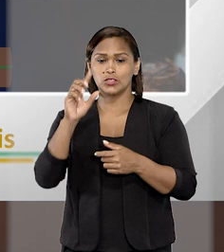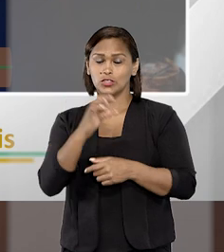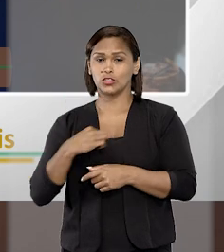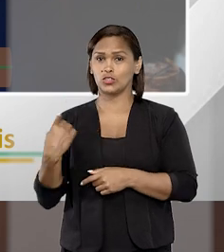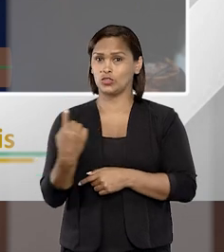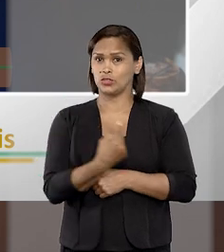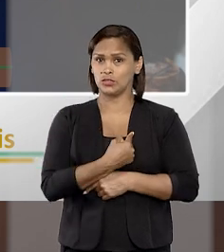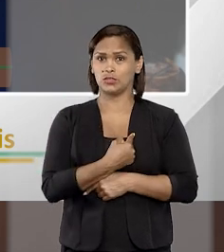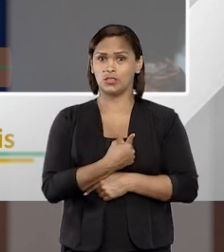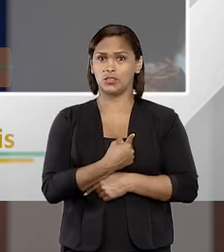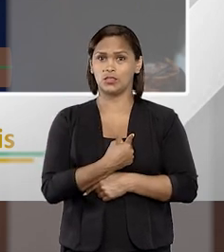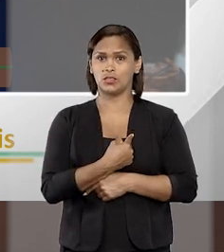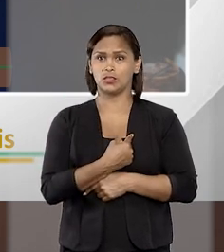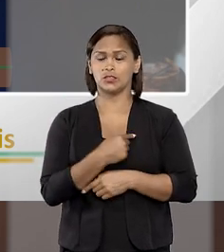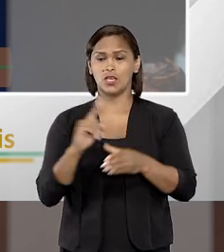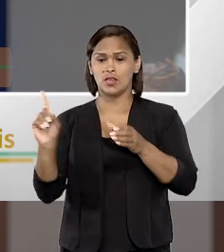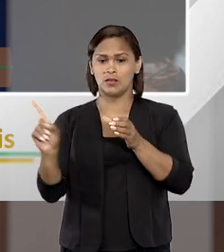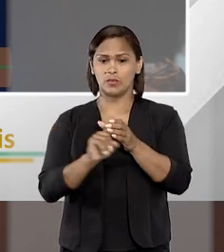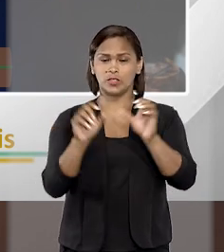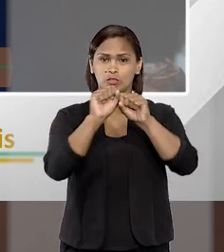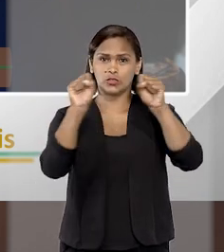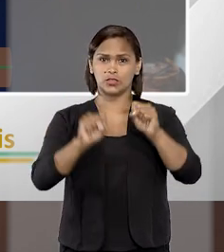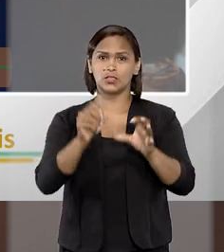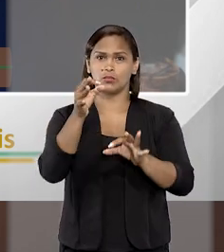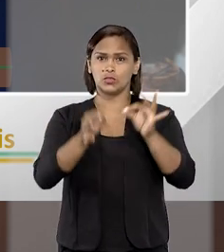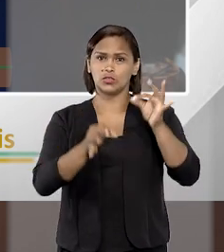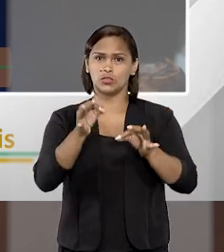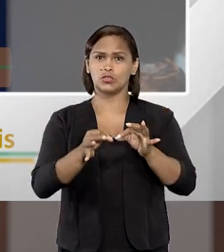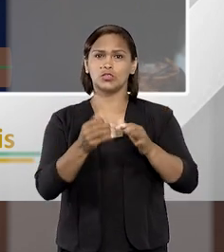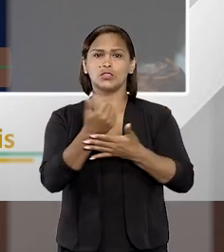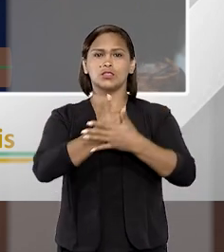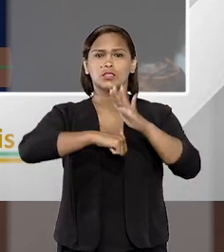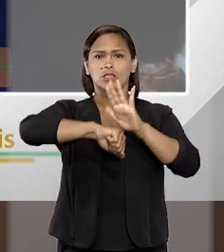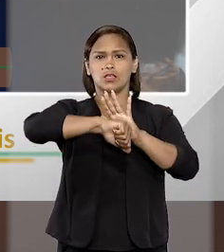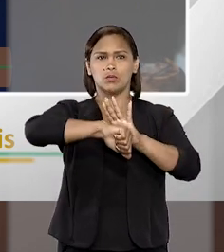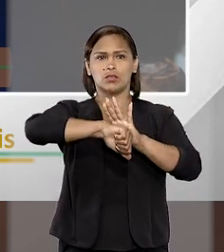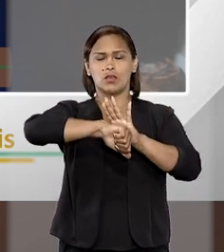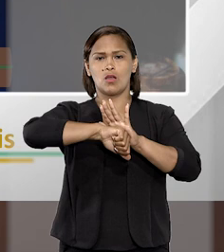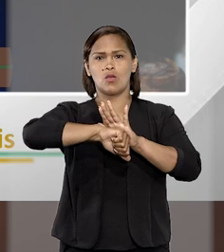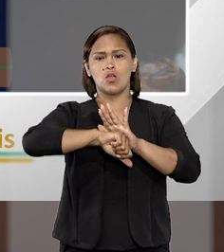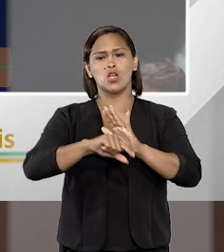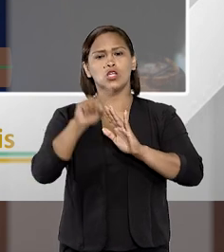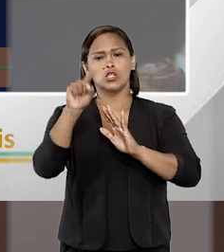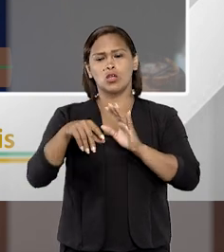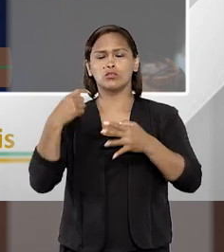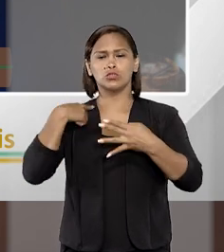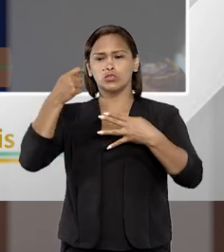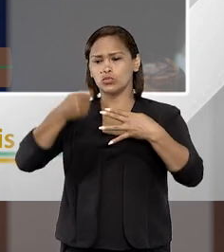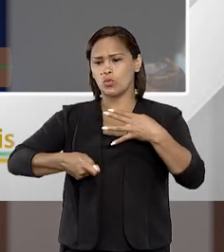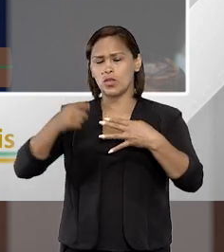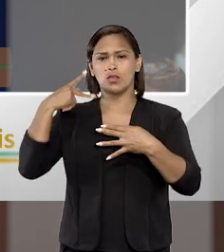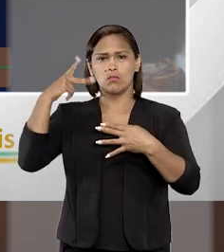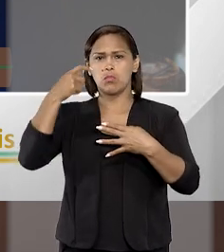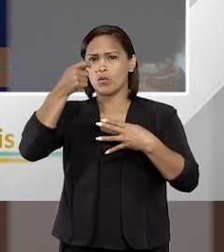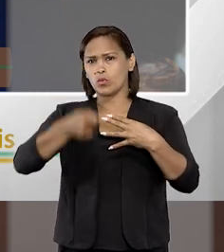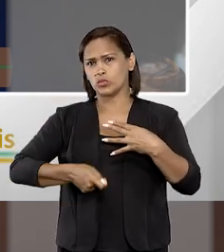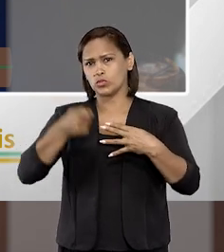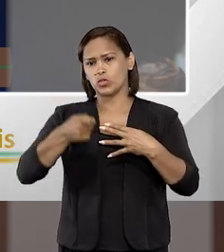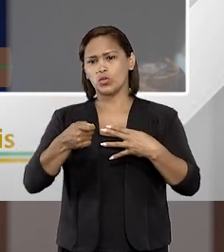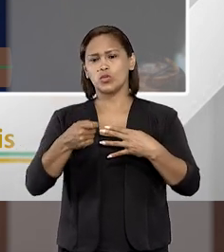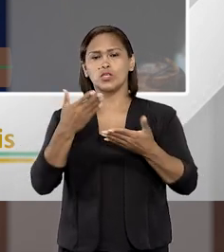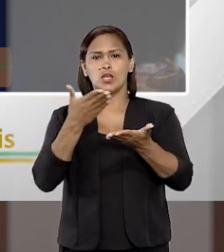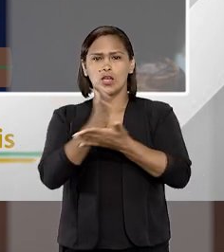nós integrantes do sistema de Justiça Criminal sejamos maus juízes promotores